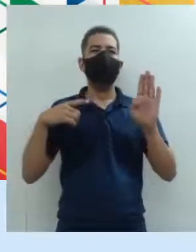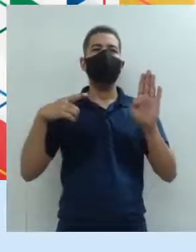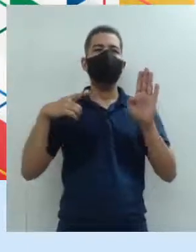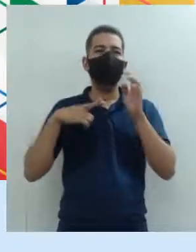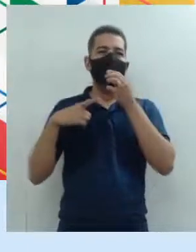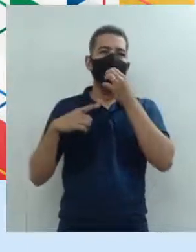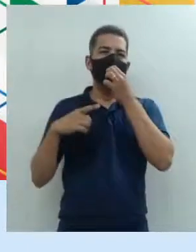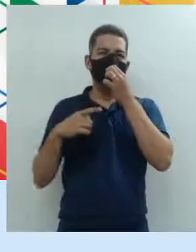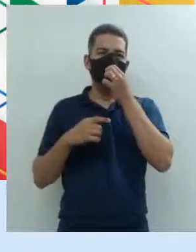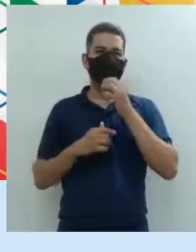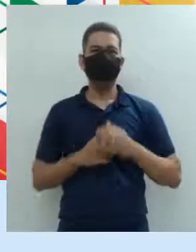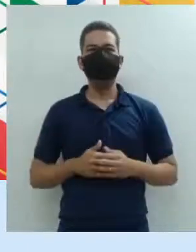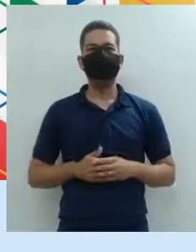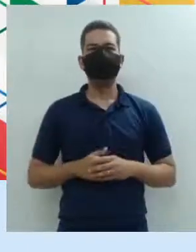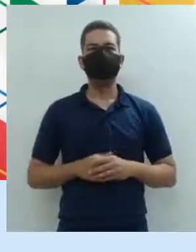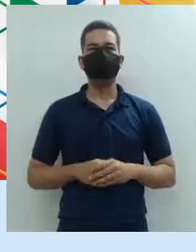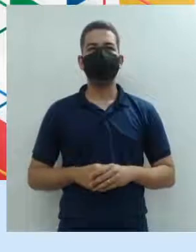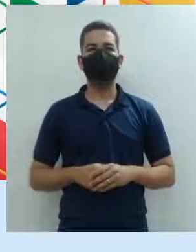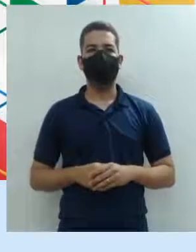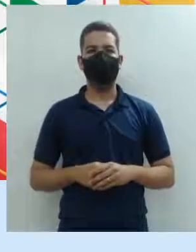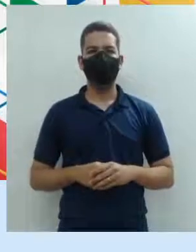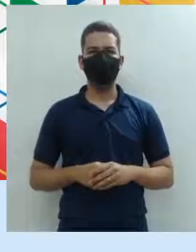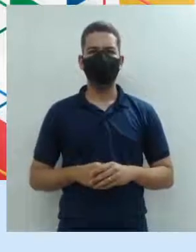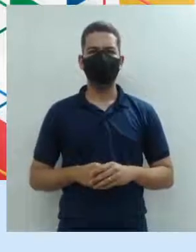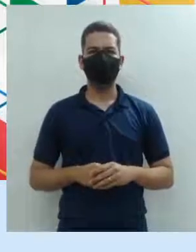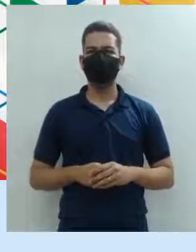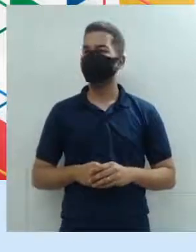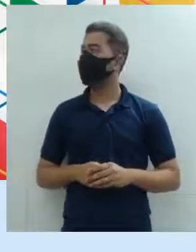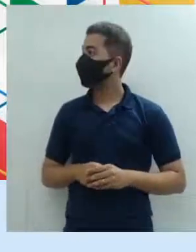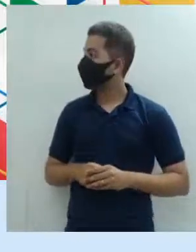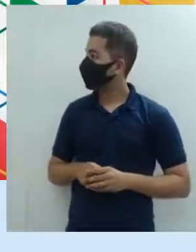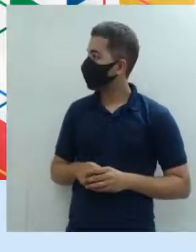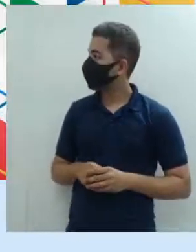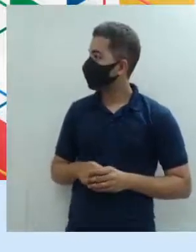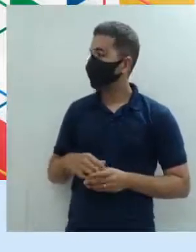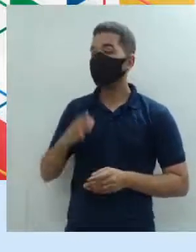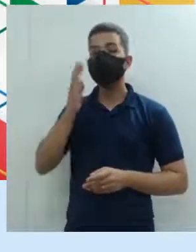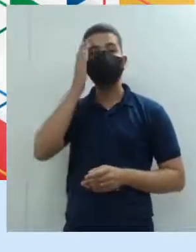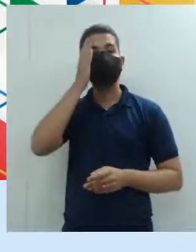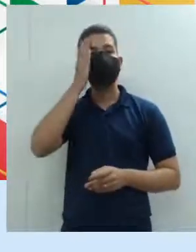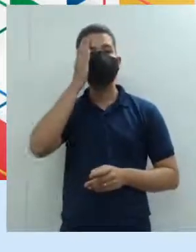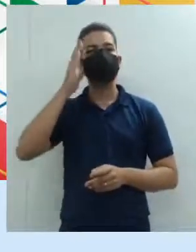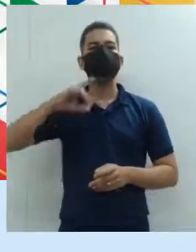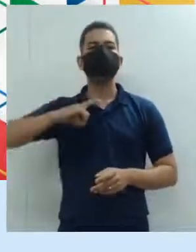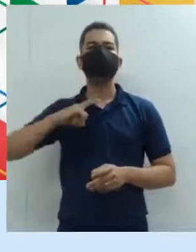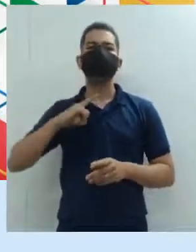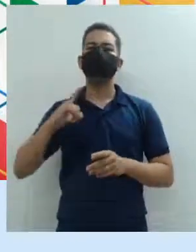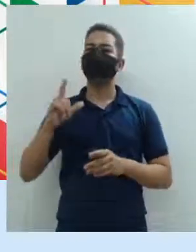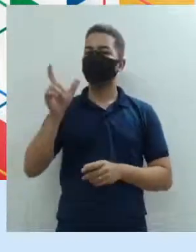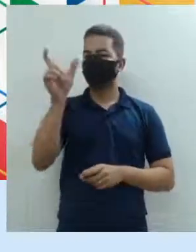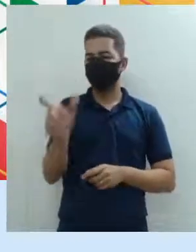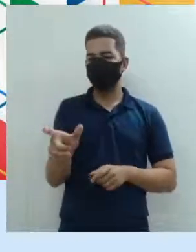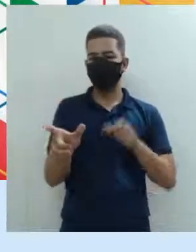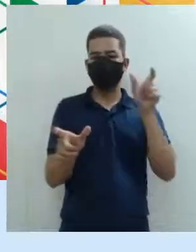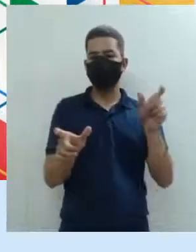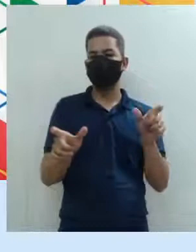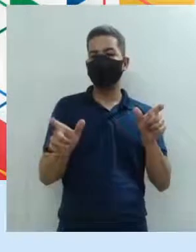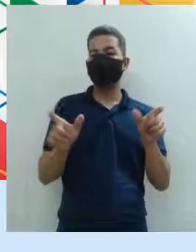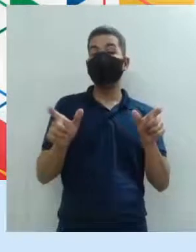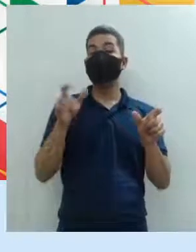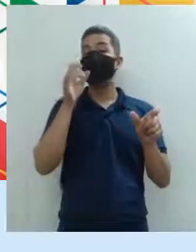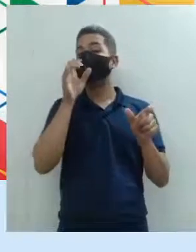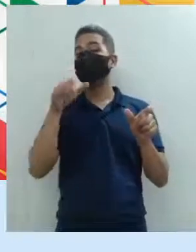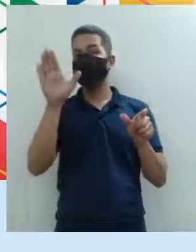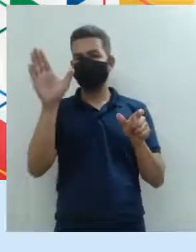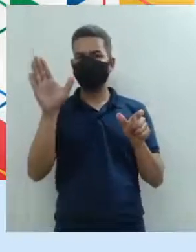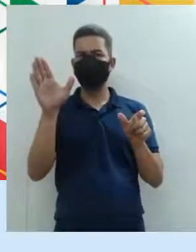dessas partículas, tá certo? Então vamos lá. Eu sei que se existe um corpo com a temperatura mais elevada que outro, vai existir